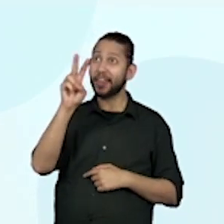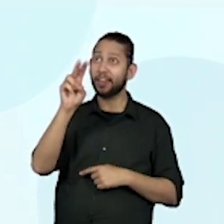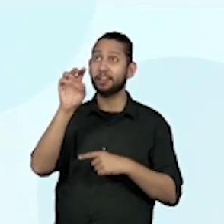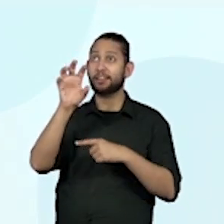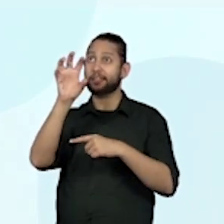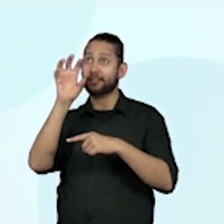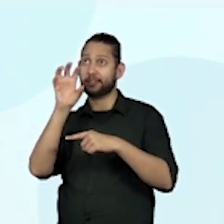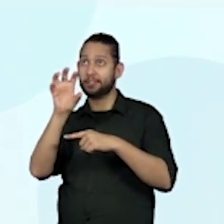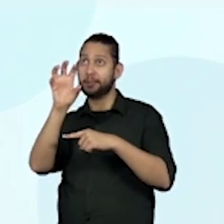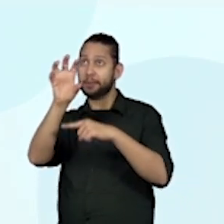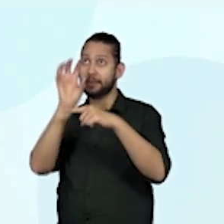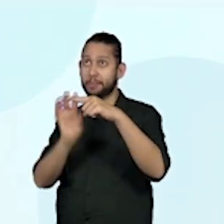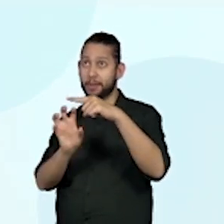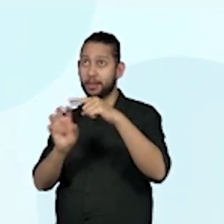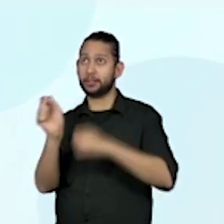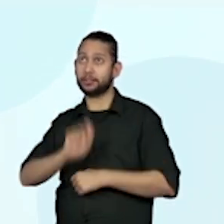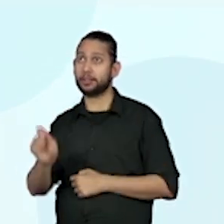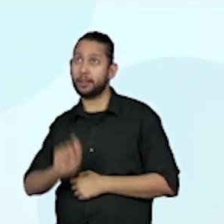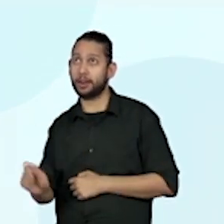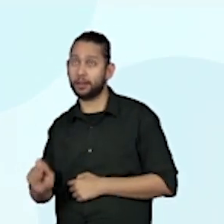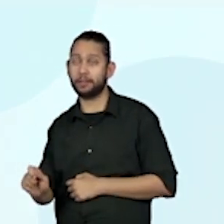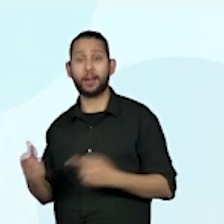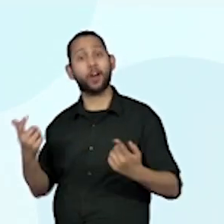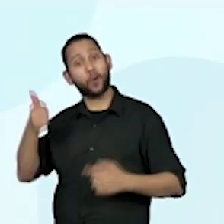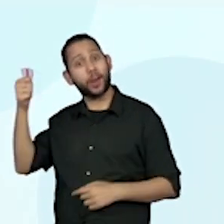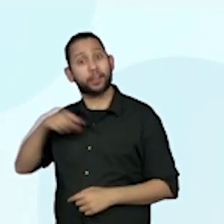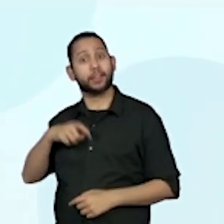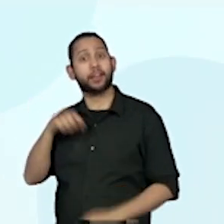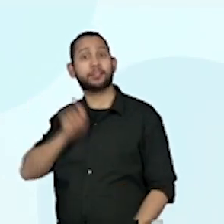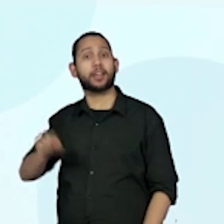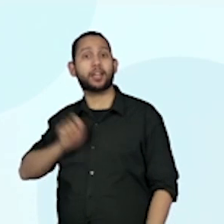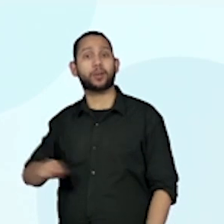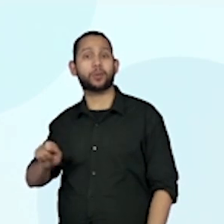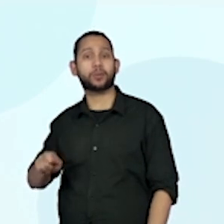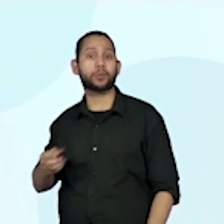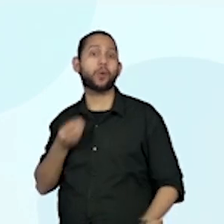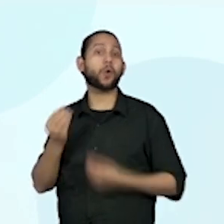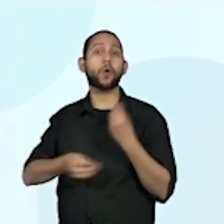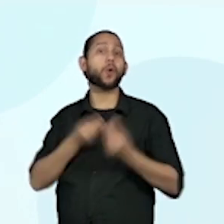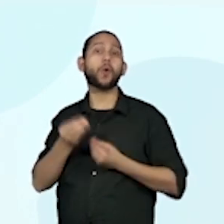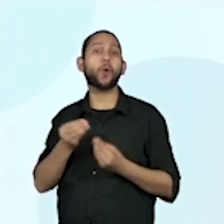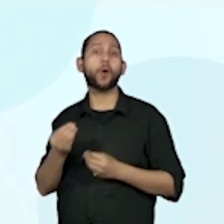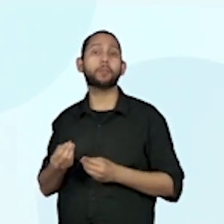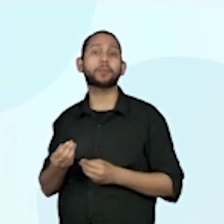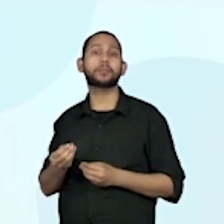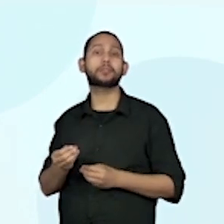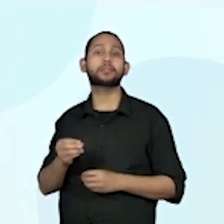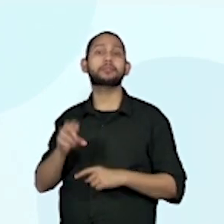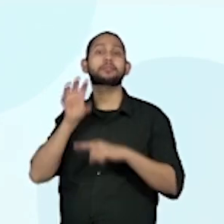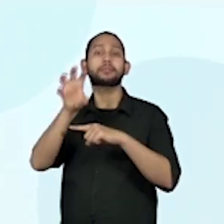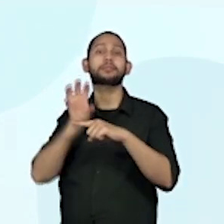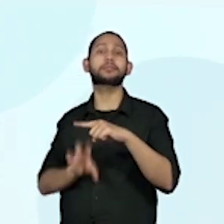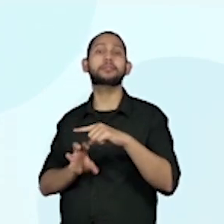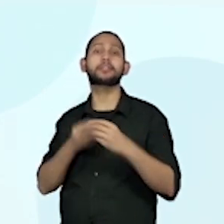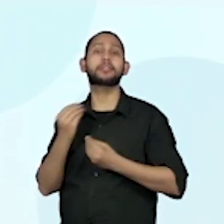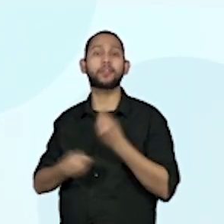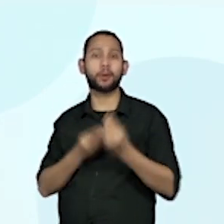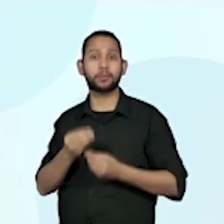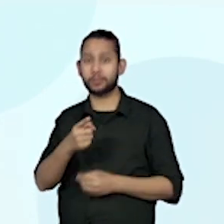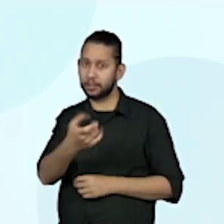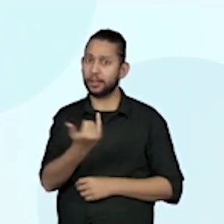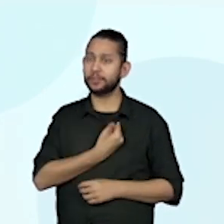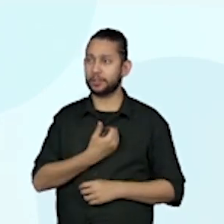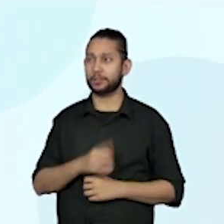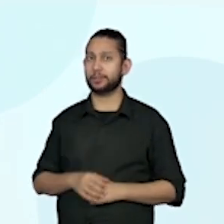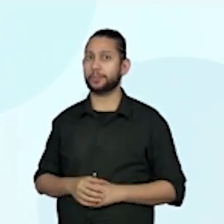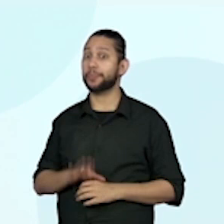extenso, mas eu quero a representação fracionária. Tá? Então, vocês vão colocar a representação fracionária para mim aí no chat, certo? Então,